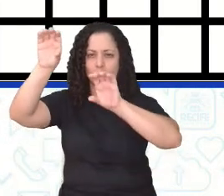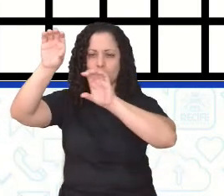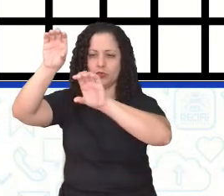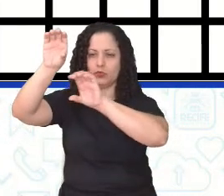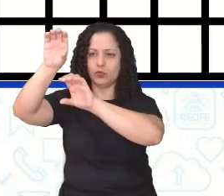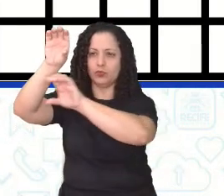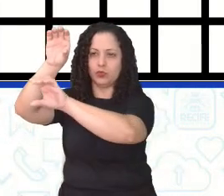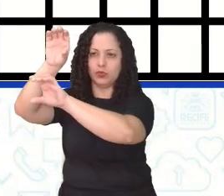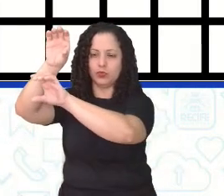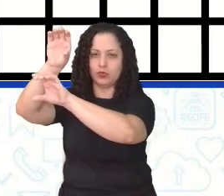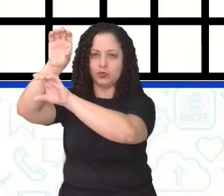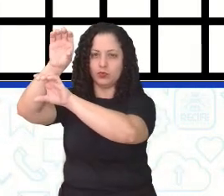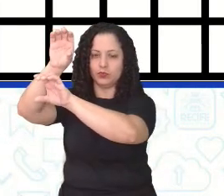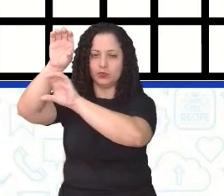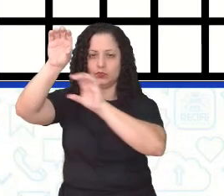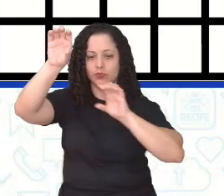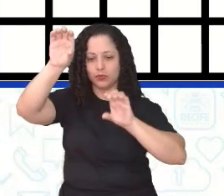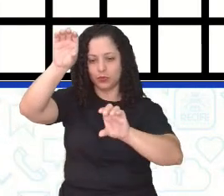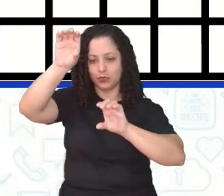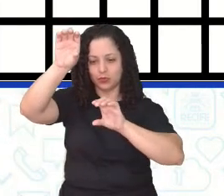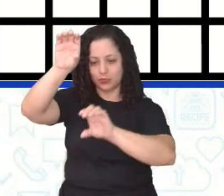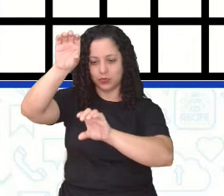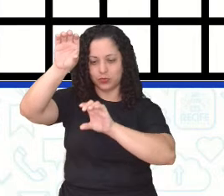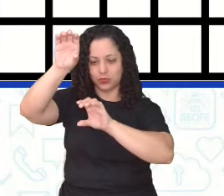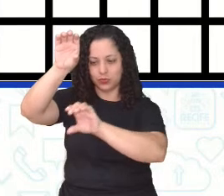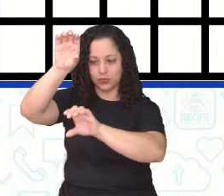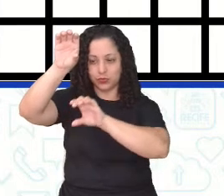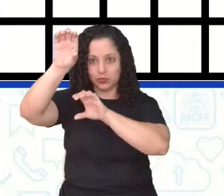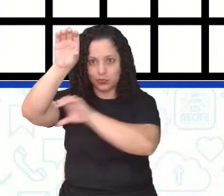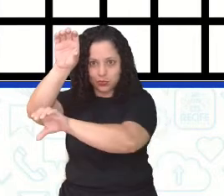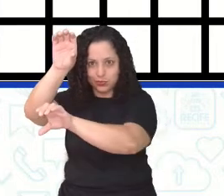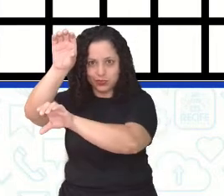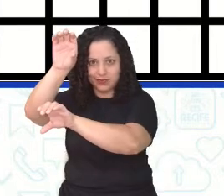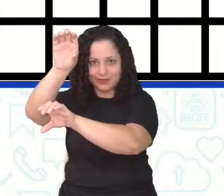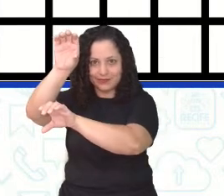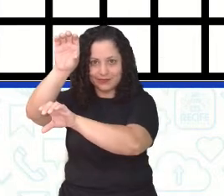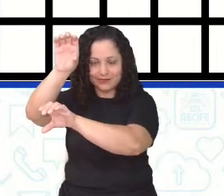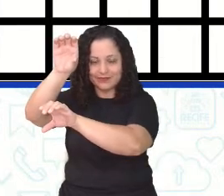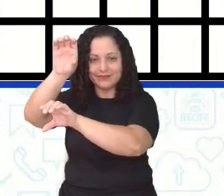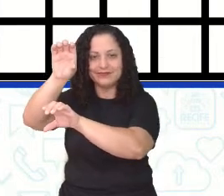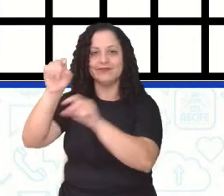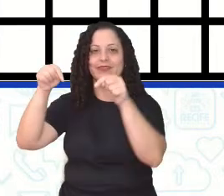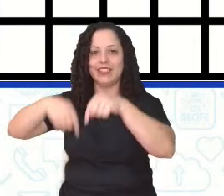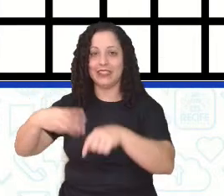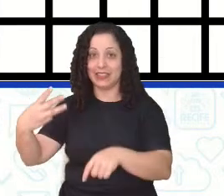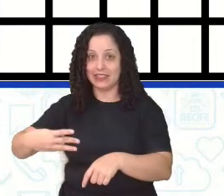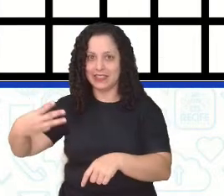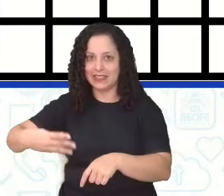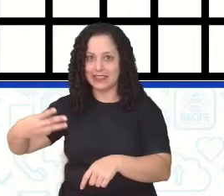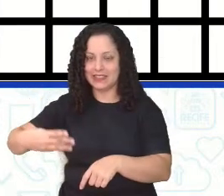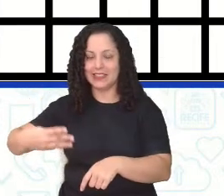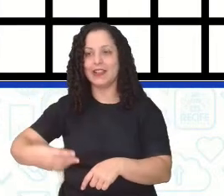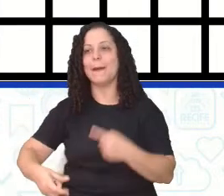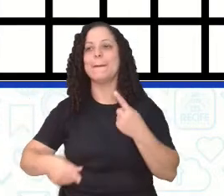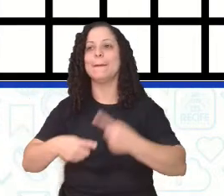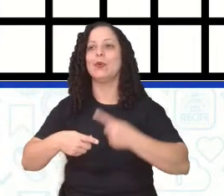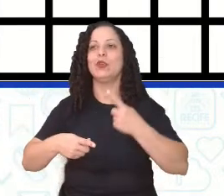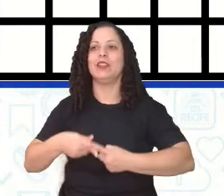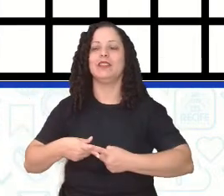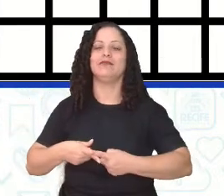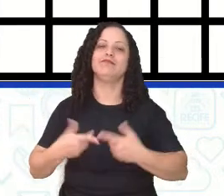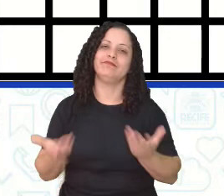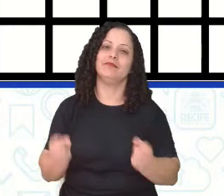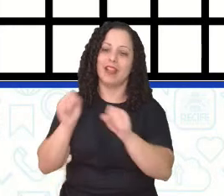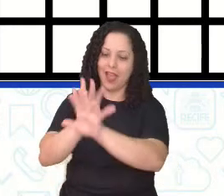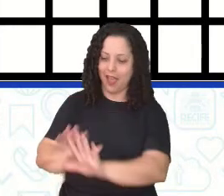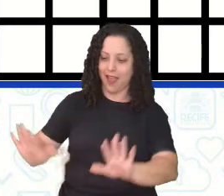7, 8 na segunda linha, 9, 10, 11, 12 na terceira e última linha, porque cheguei na minha